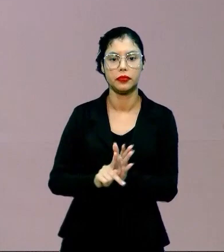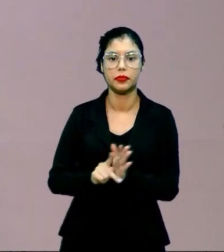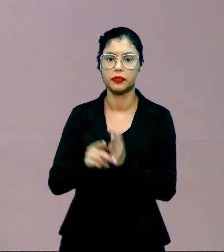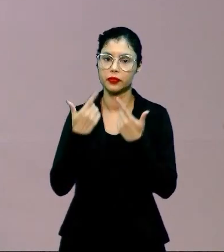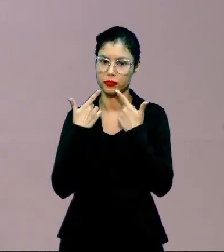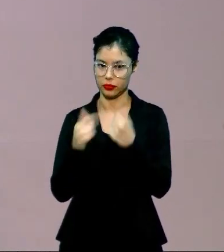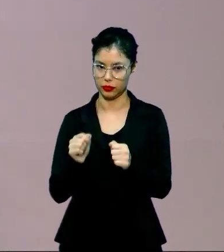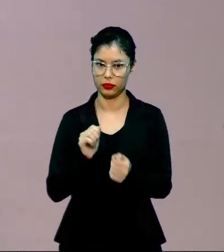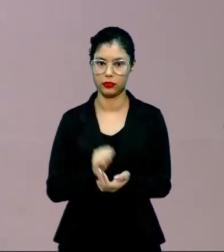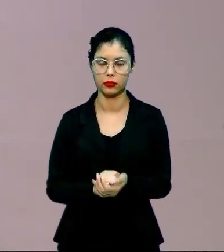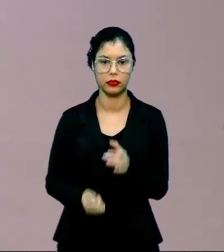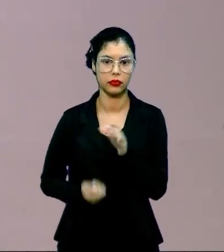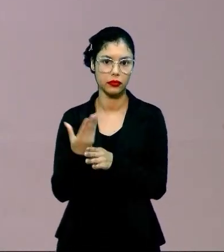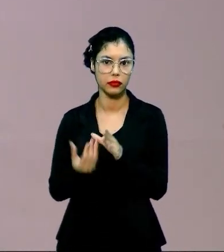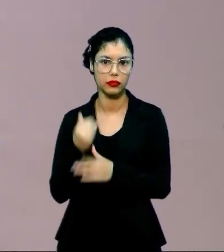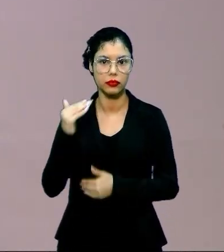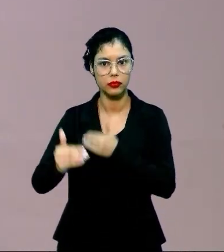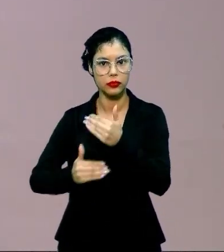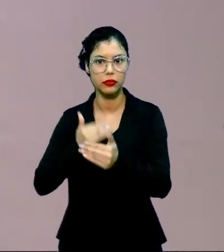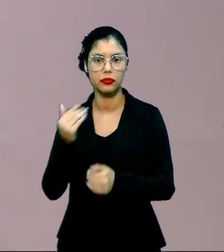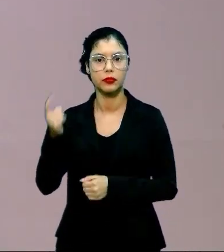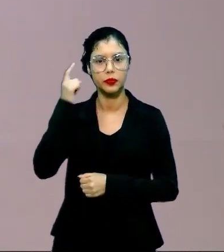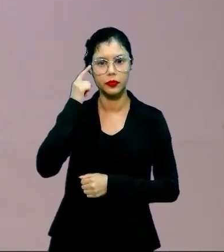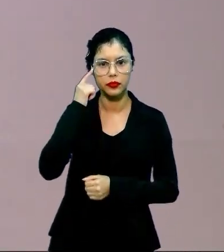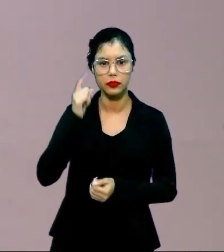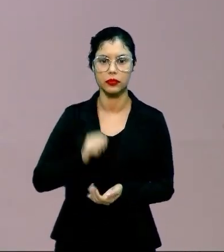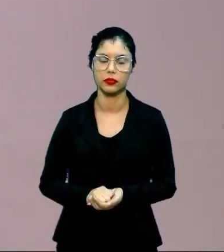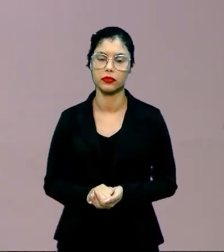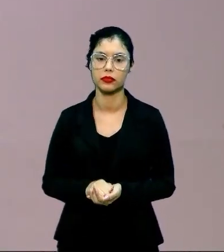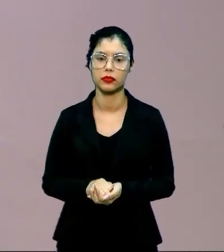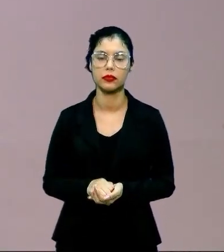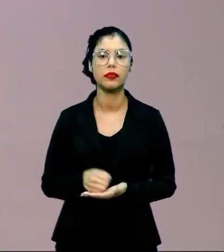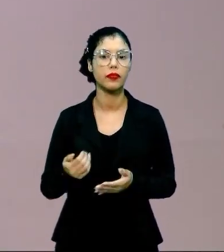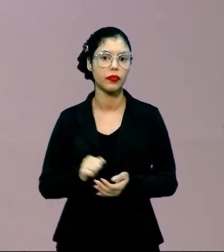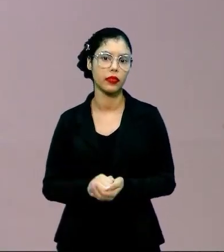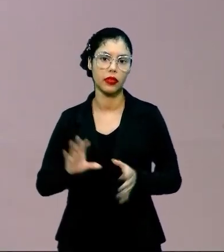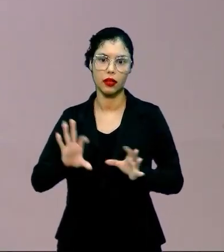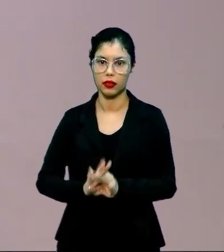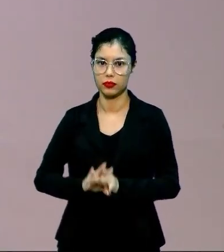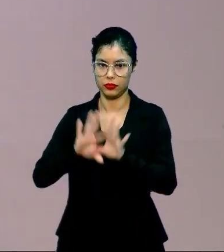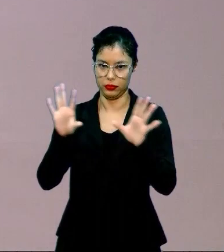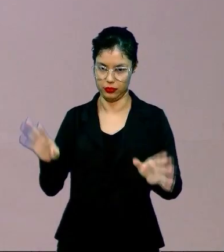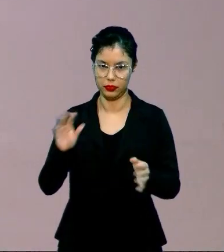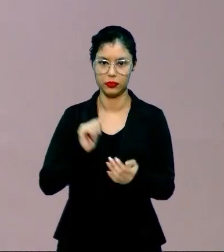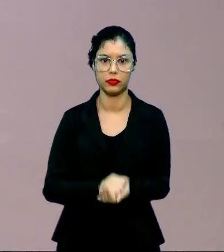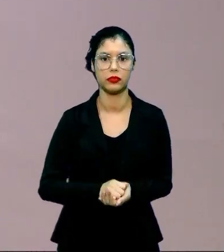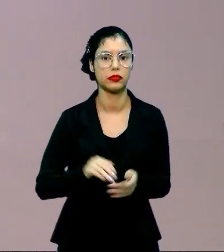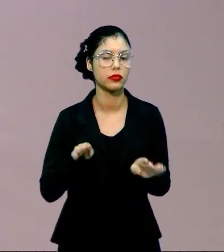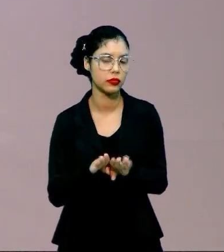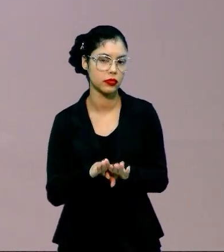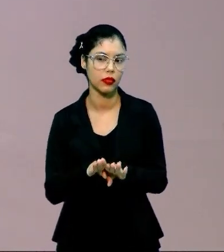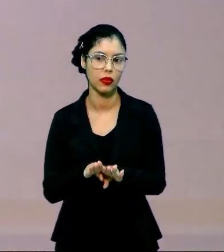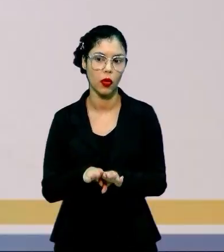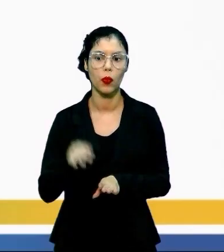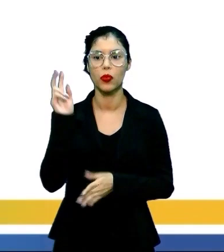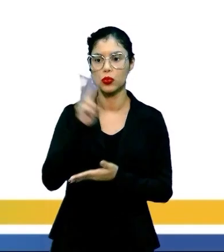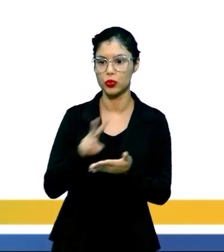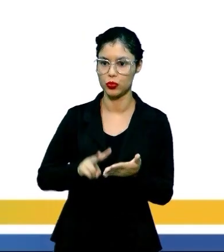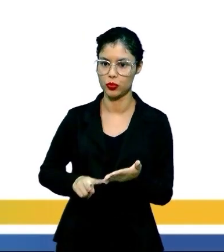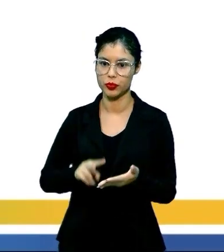língua para criar esse processo de imaginação. Então, ele dá essa liberdade de imaginação para o